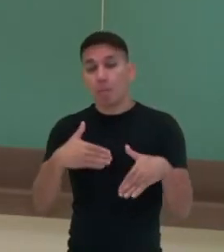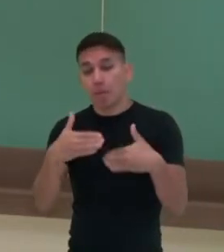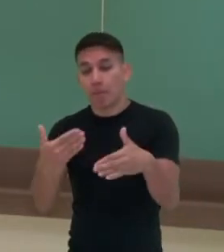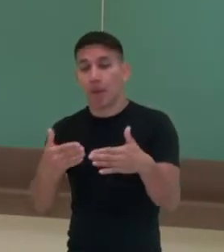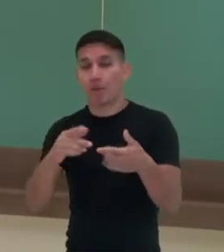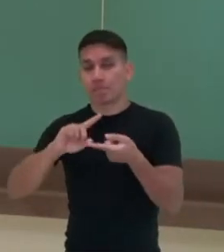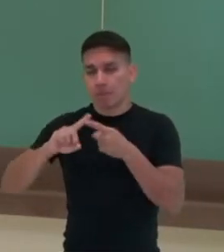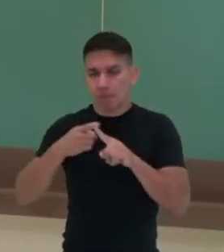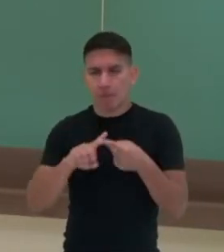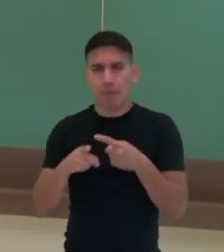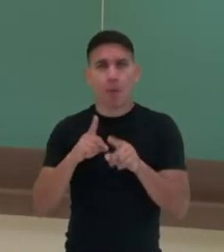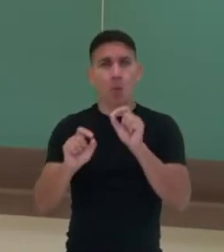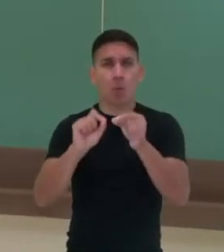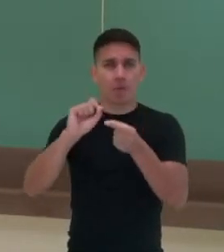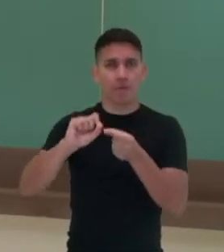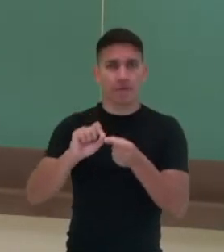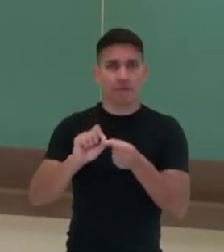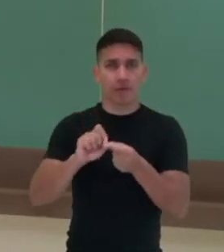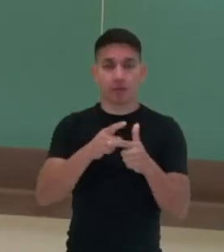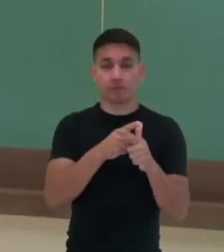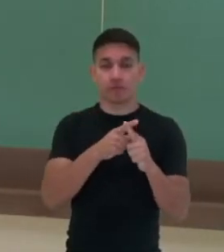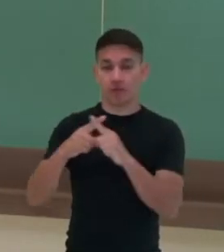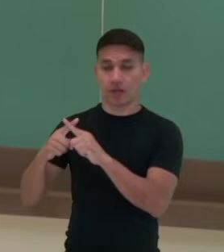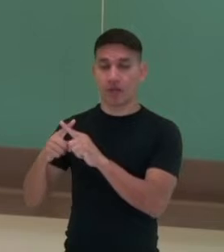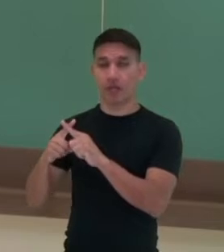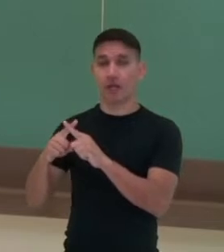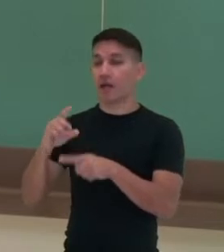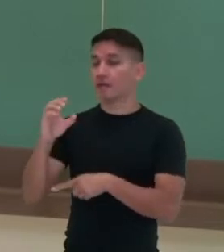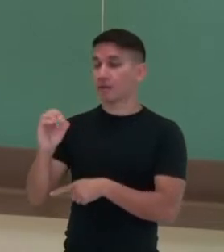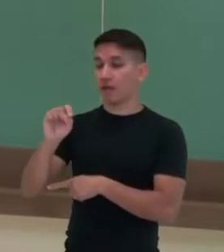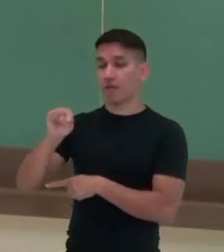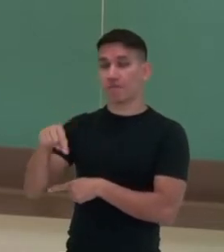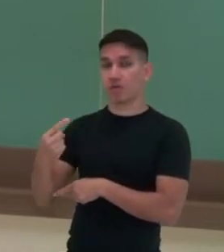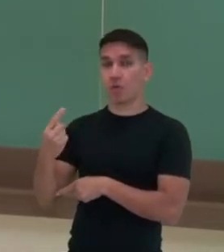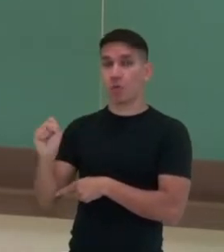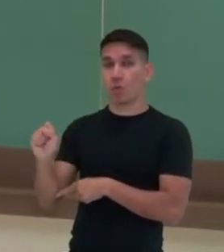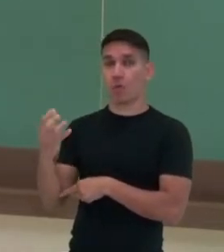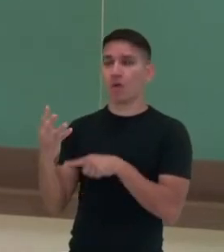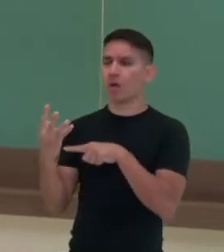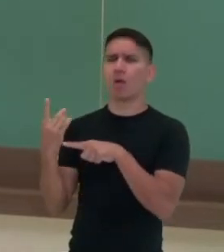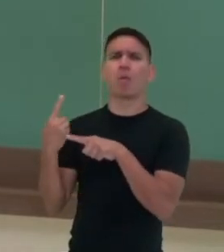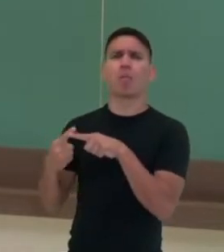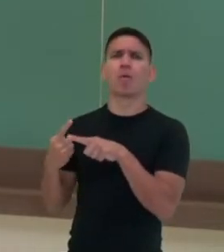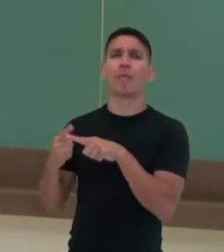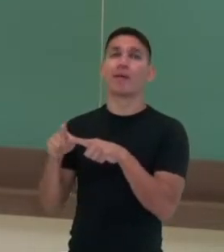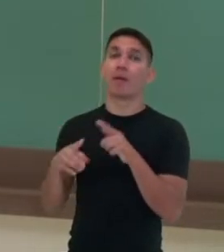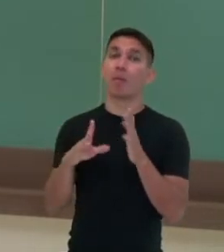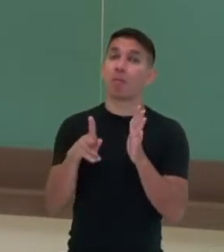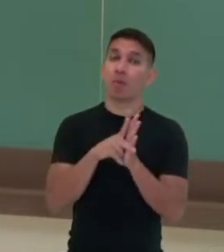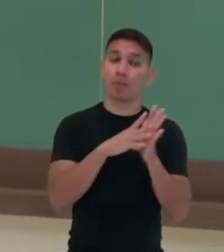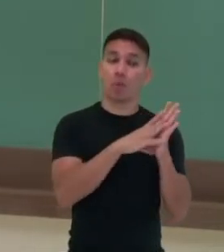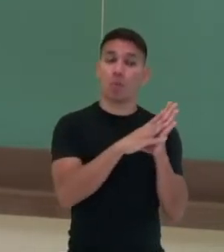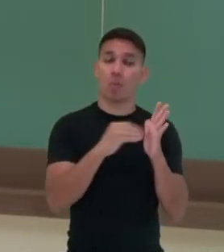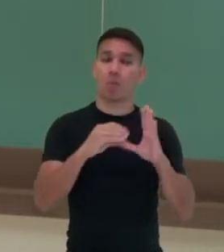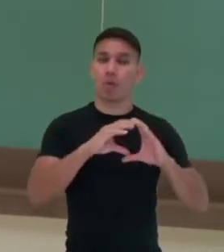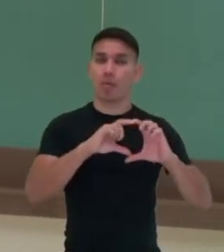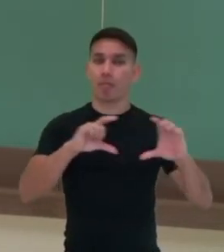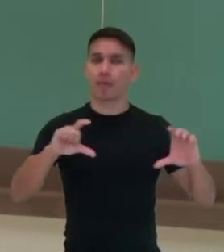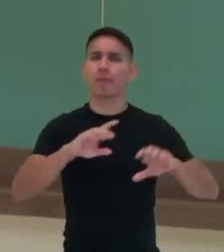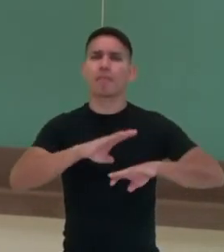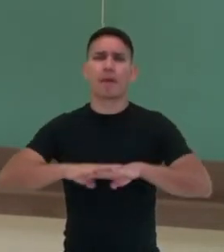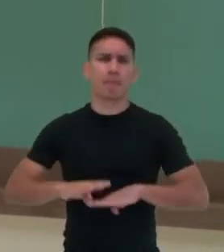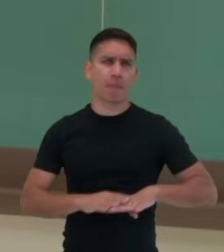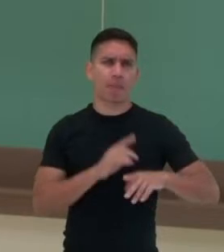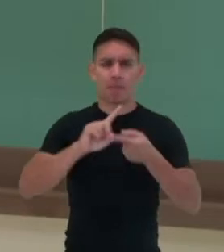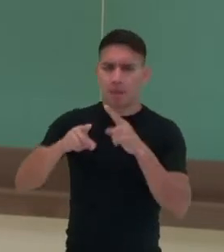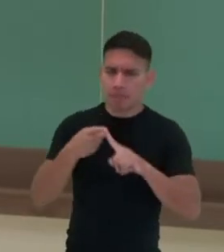cálculo, o que a gente vai fazer? A gente vai multiplicar isso por 0,84. Por quê? Porque esse foi um modelo matemático que foi criado diante de